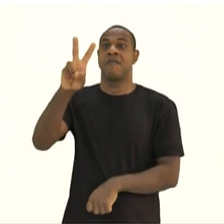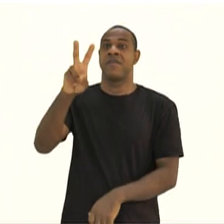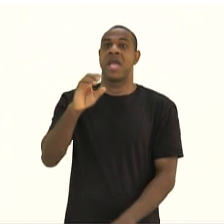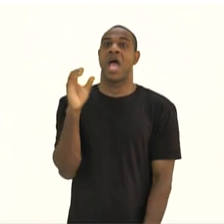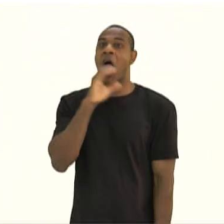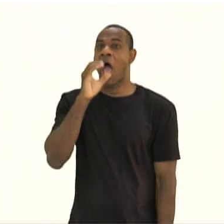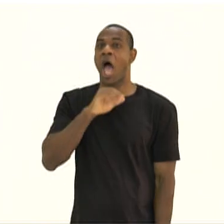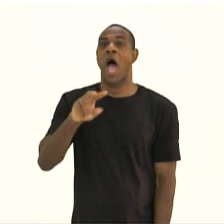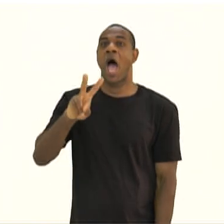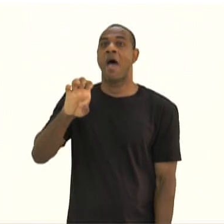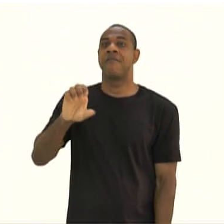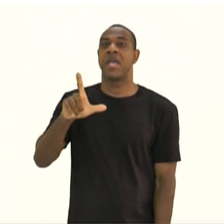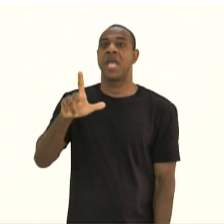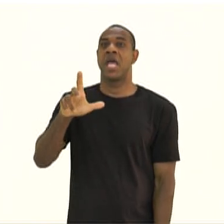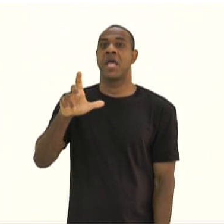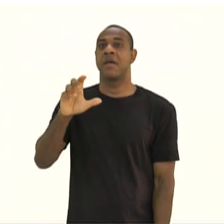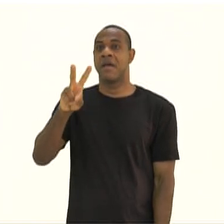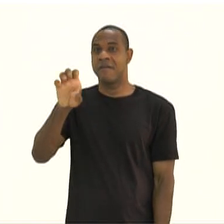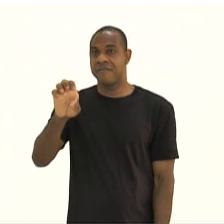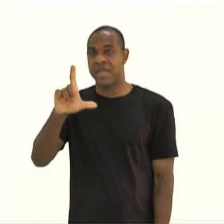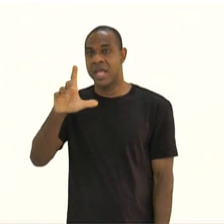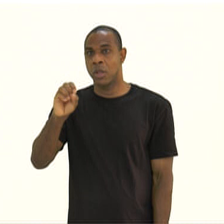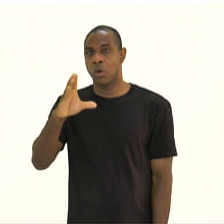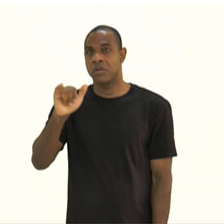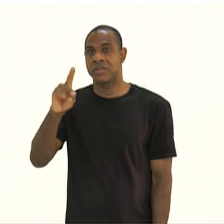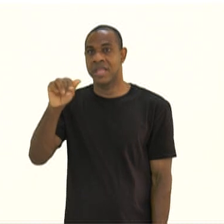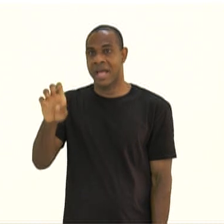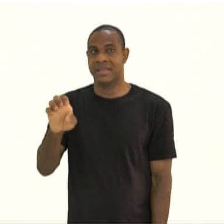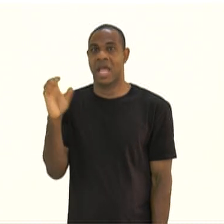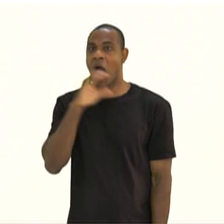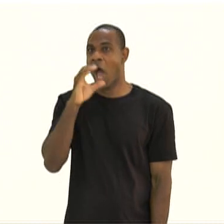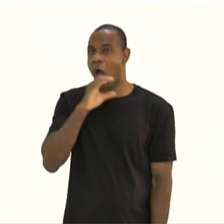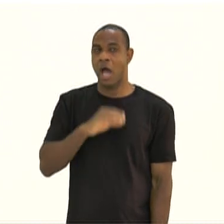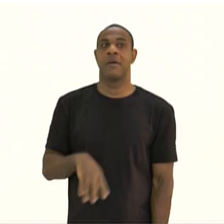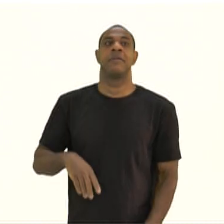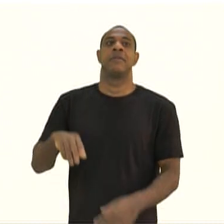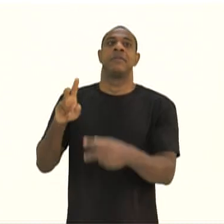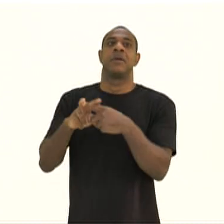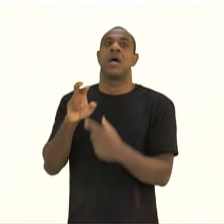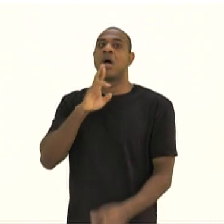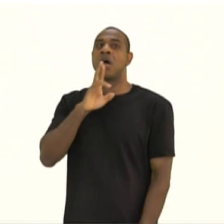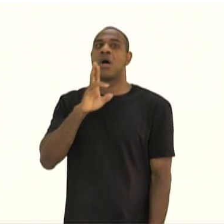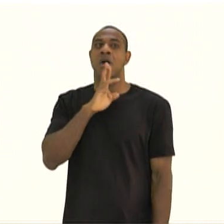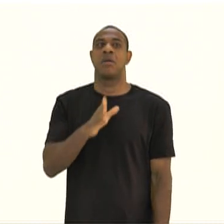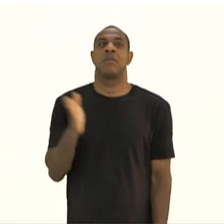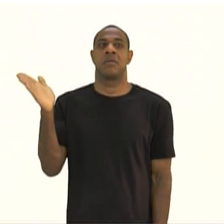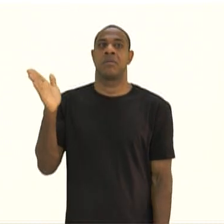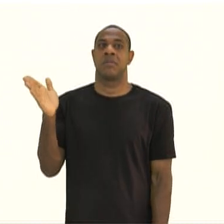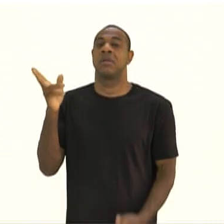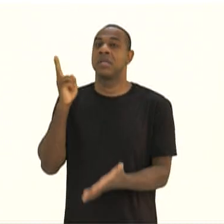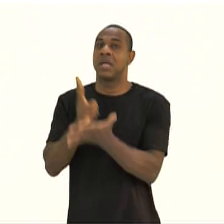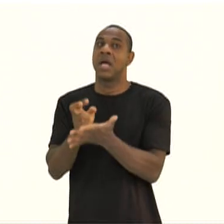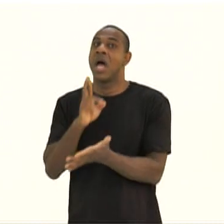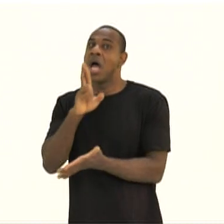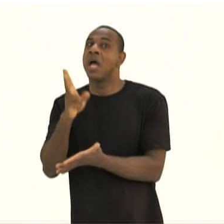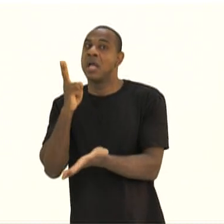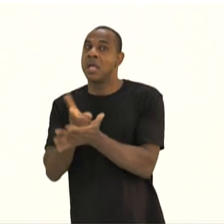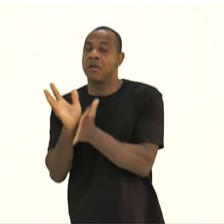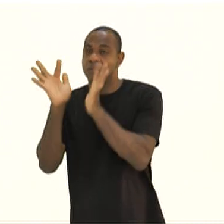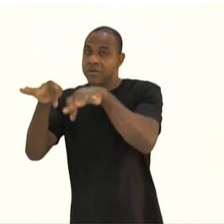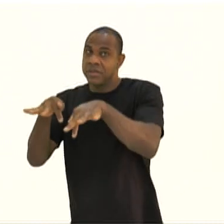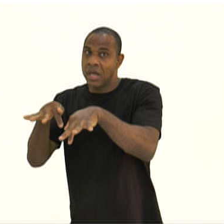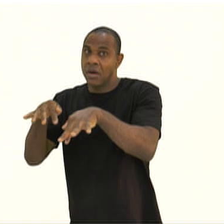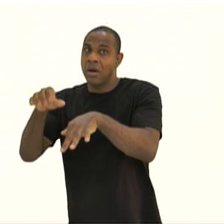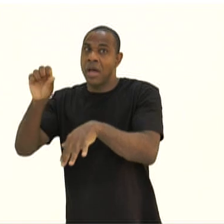resultado sempre, tá? Anota isso também no seu formulário. O resultado vai ser sempre em metros por segundo